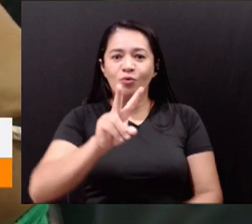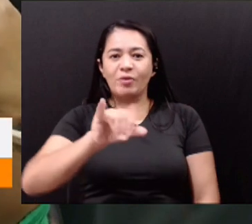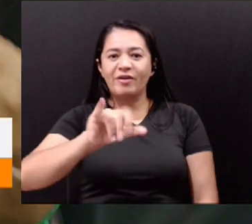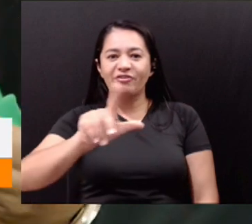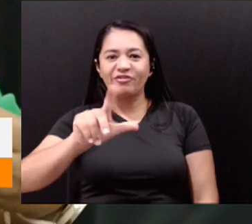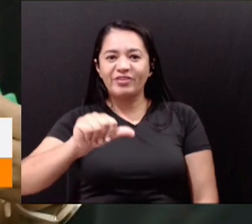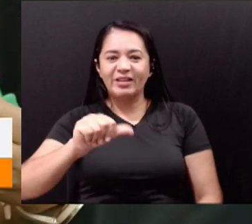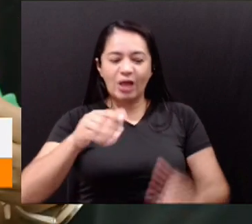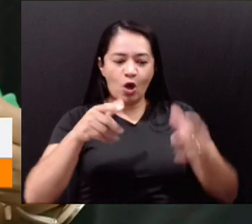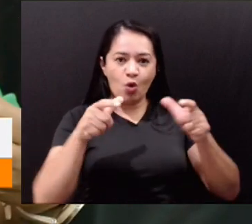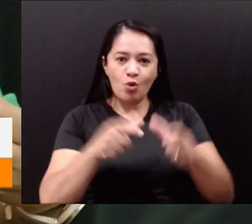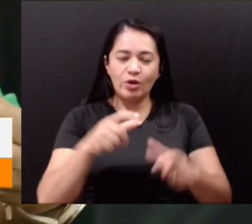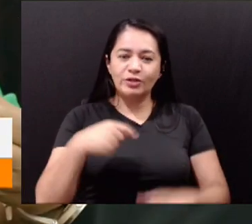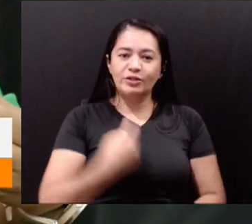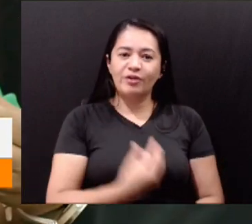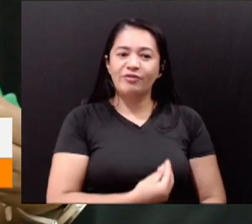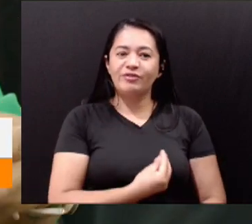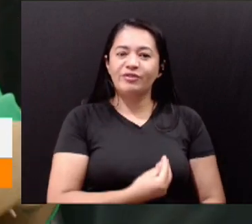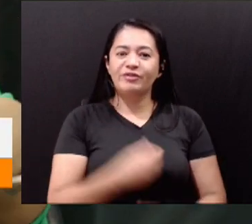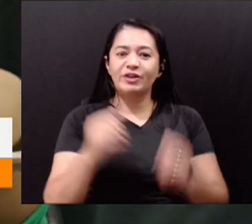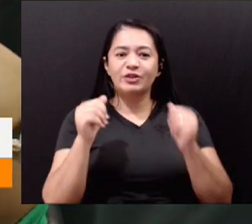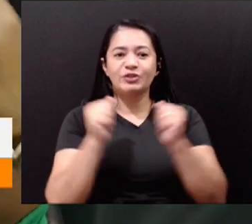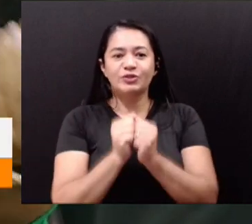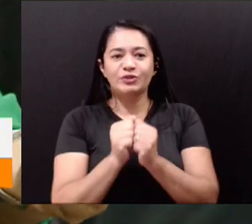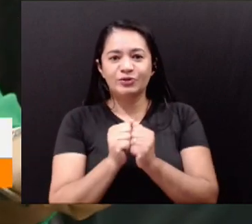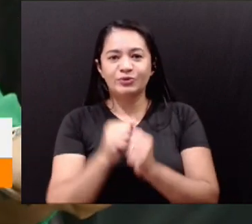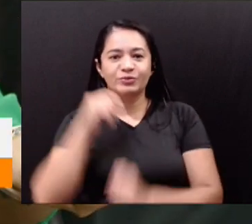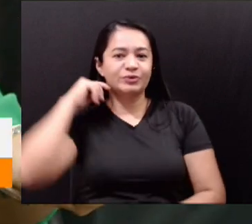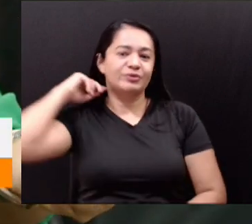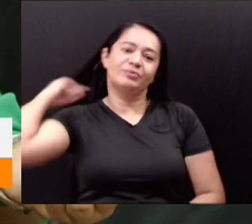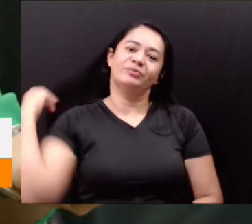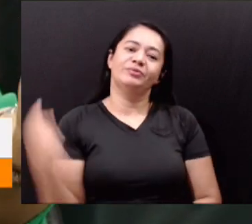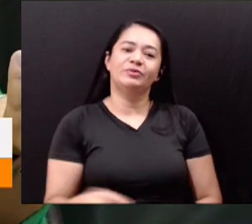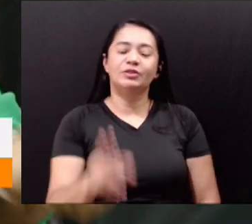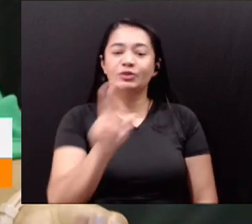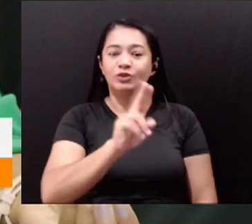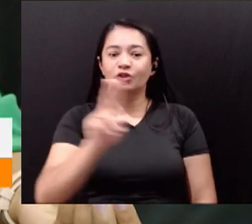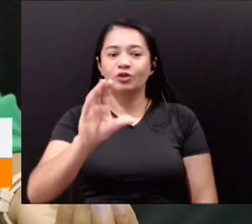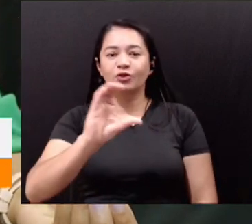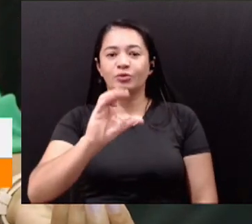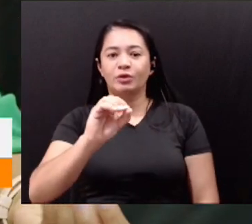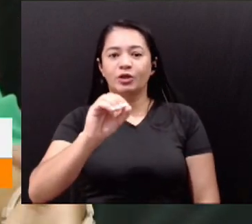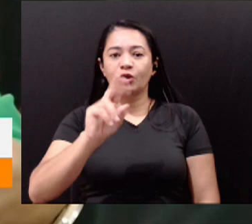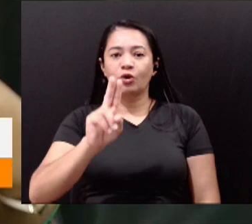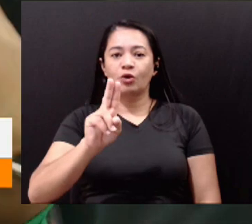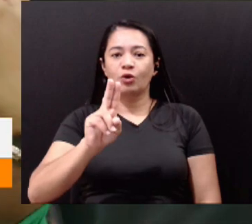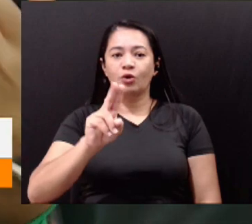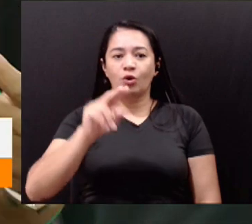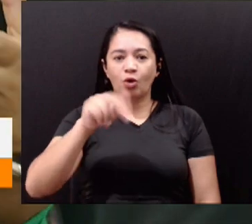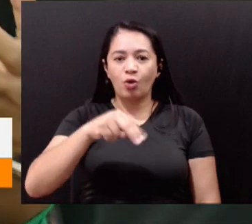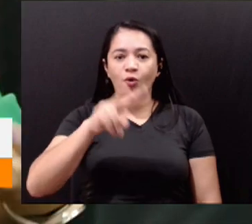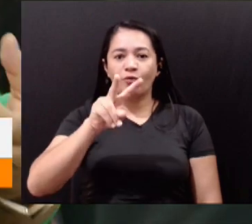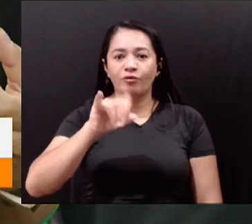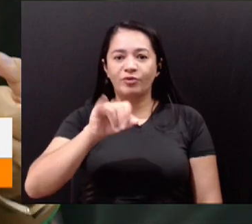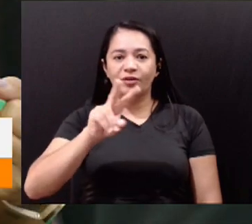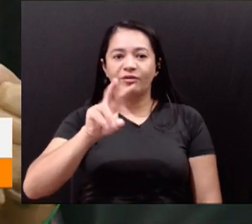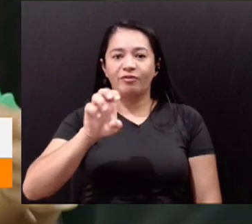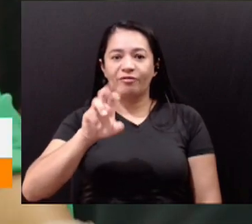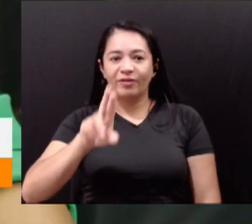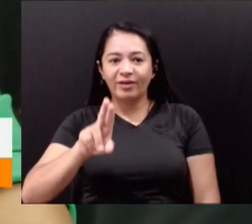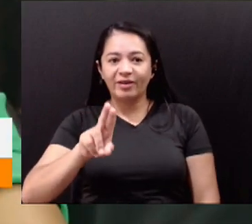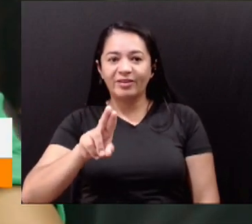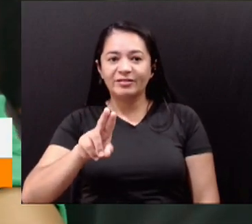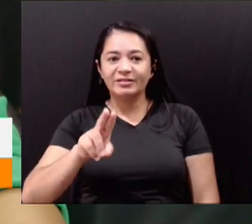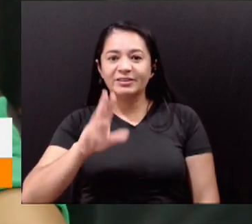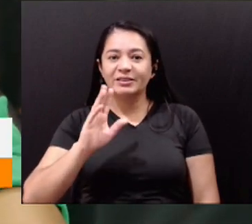A Vila Conviver é a primeira cohousing sênior do Brasil e é para